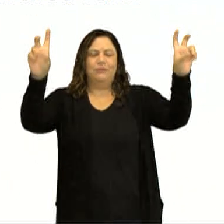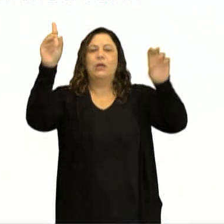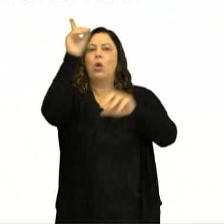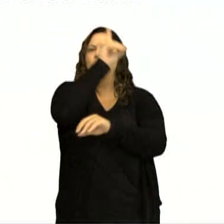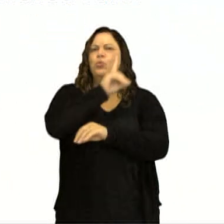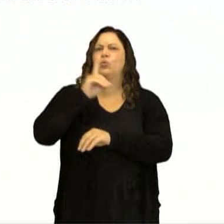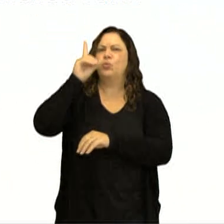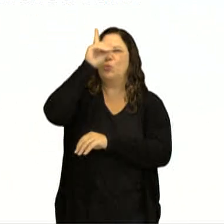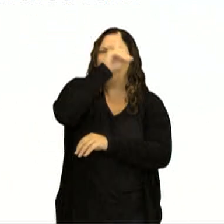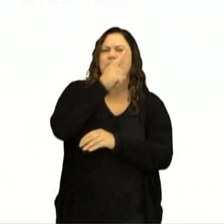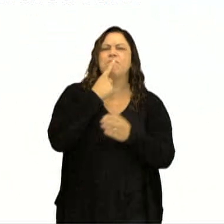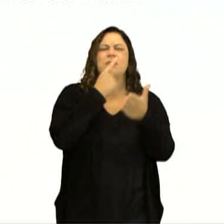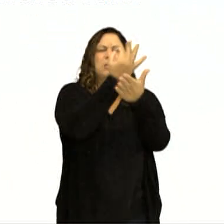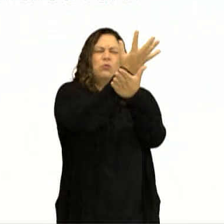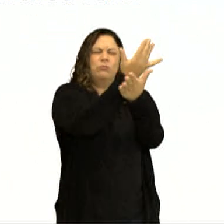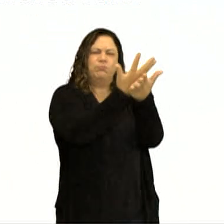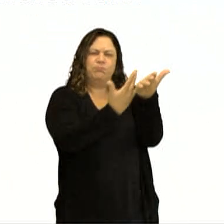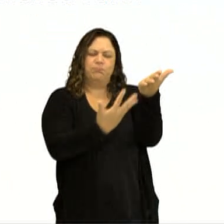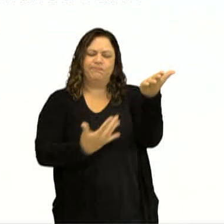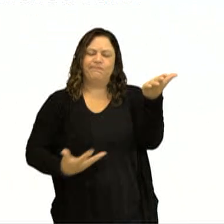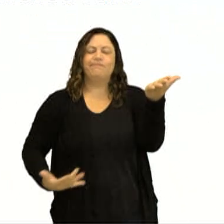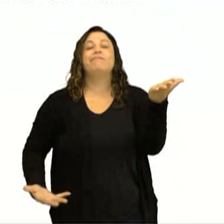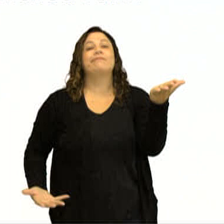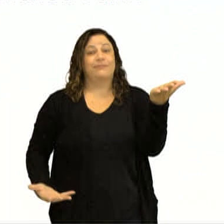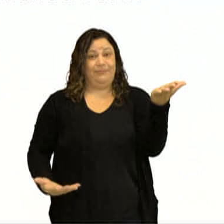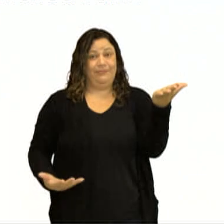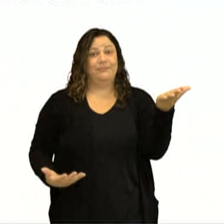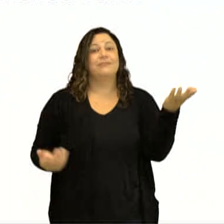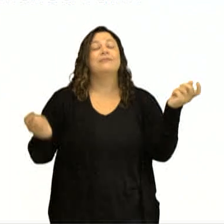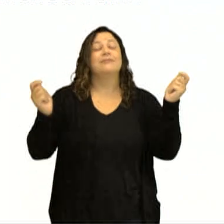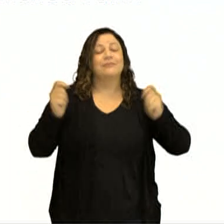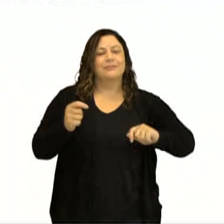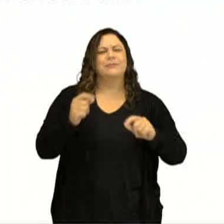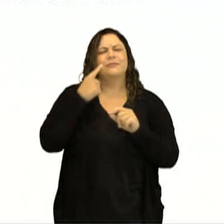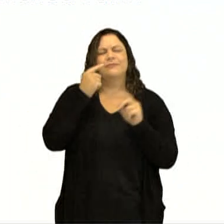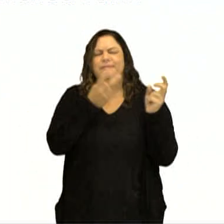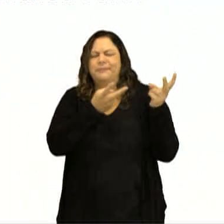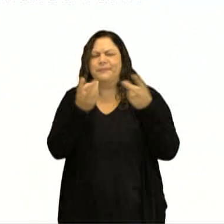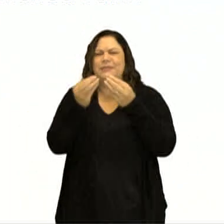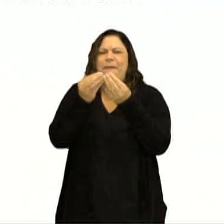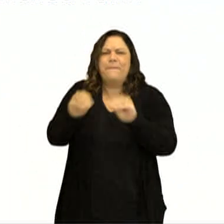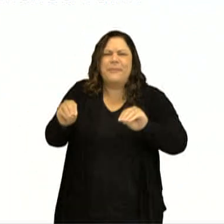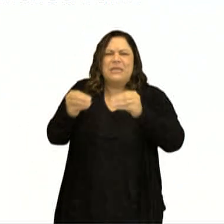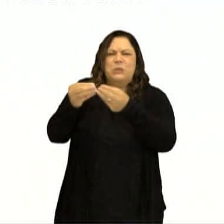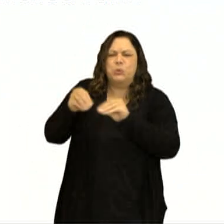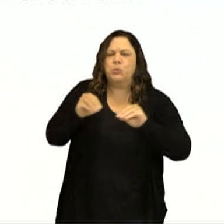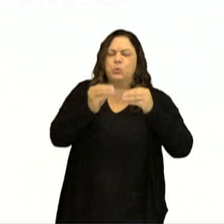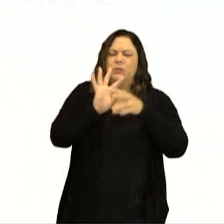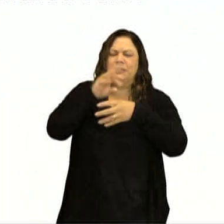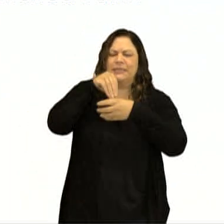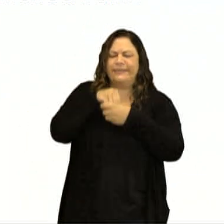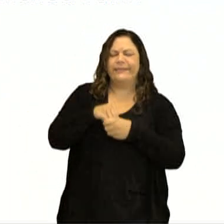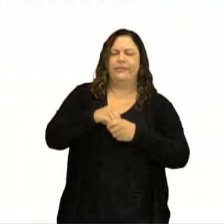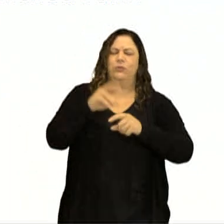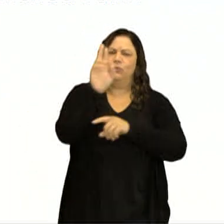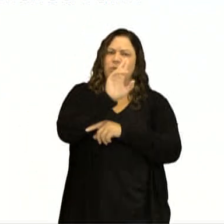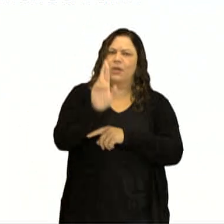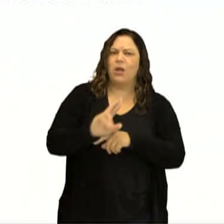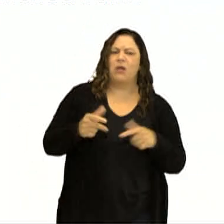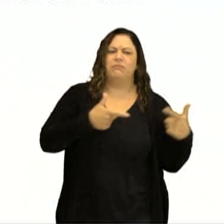Sangrento. Olha só, então nós temos toda essa situação de precariedade dentro da Rússia, essa situação da guerra,